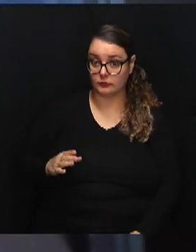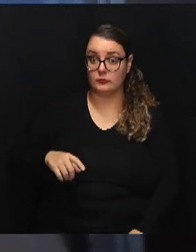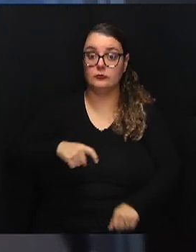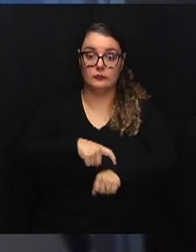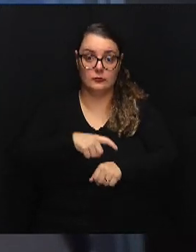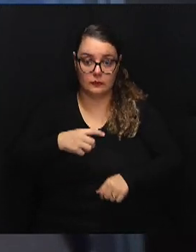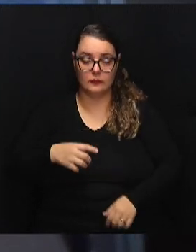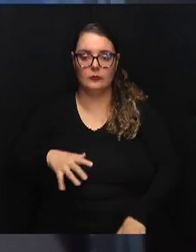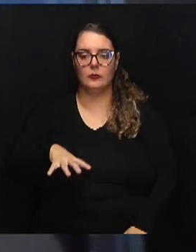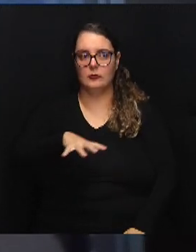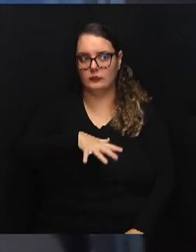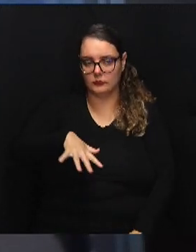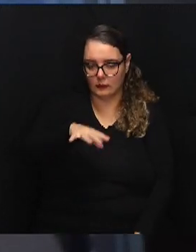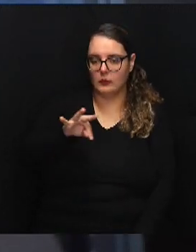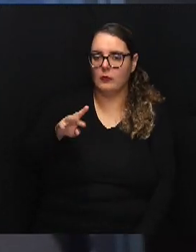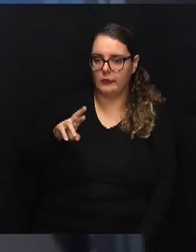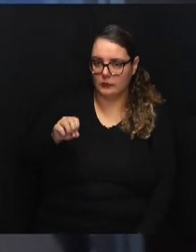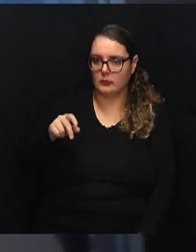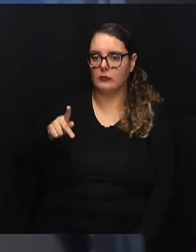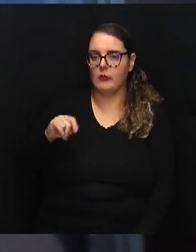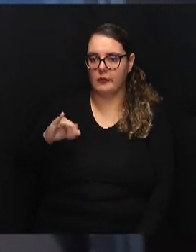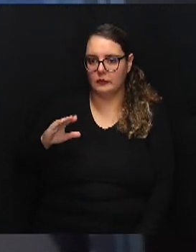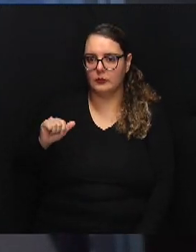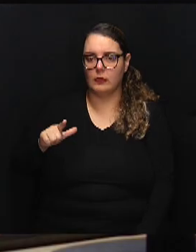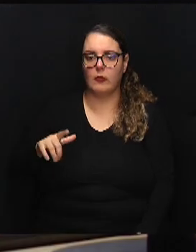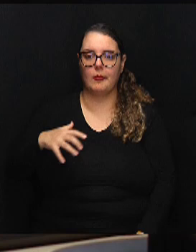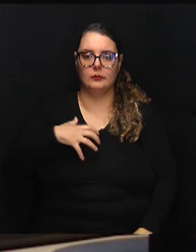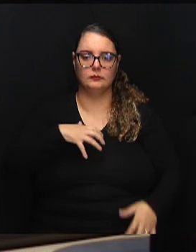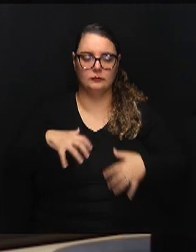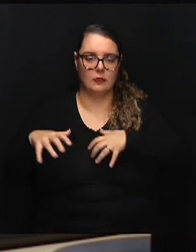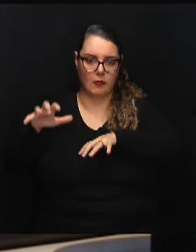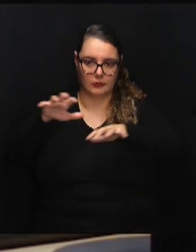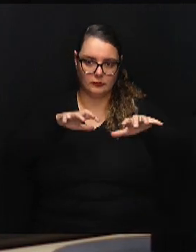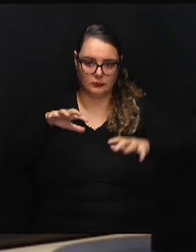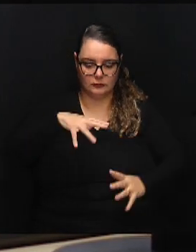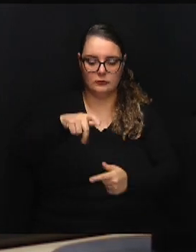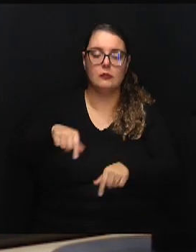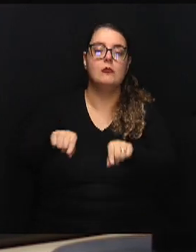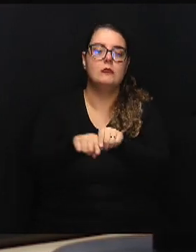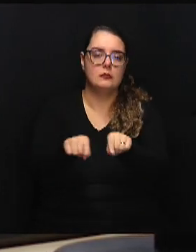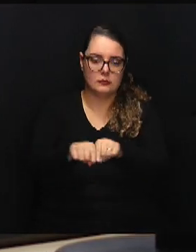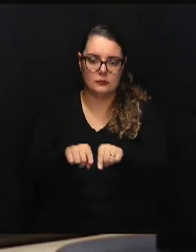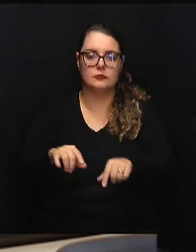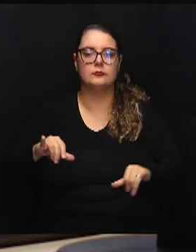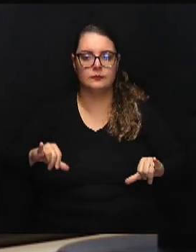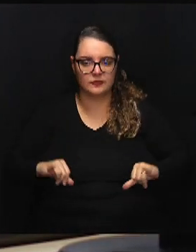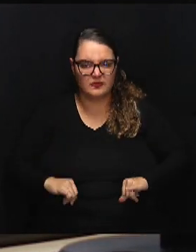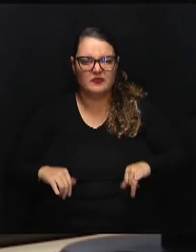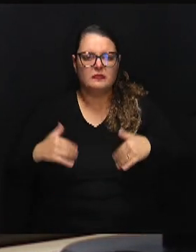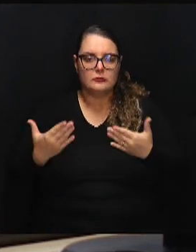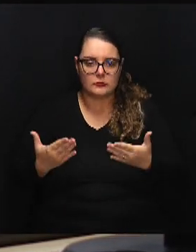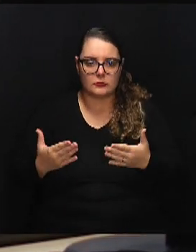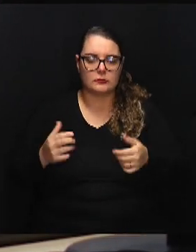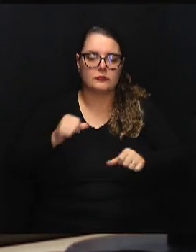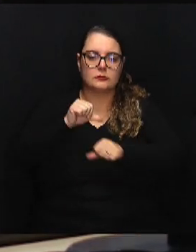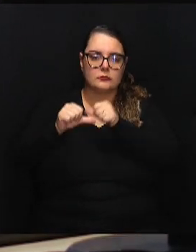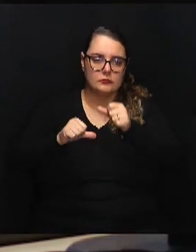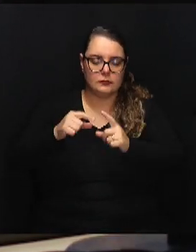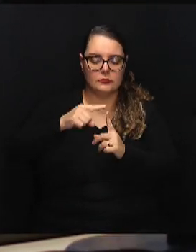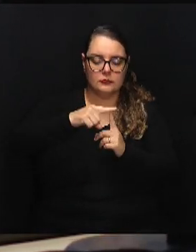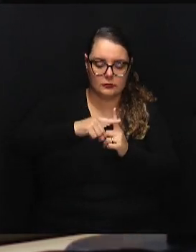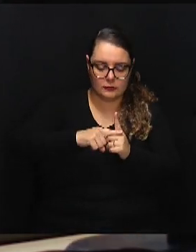né? E a gente tem outras regiões do organismo, do mundo, que também sofrem com a alteração da